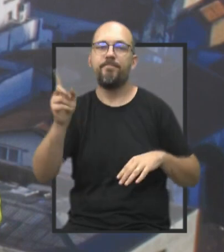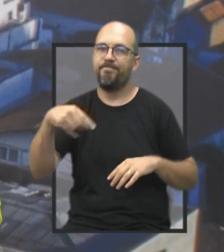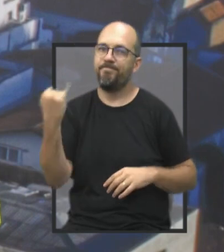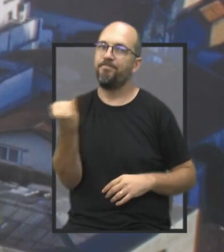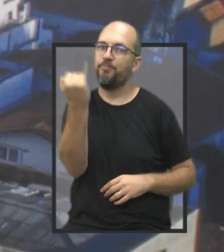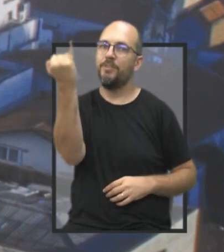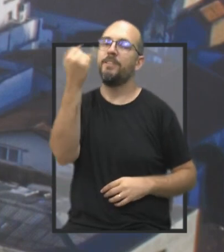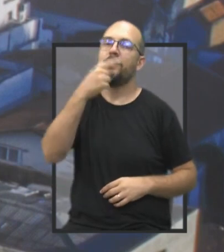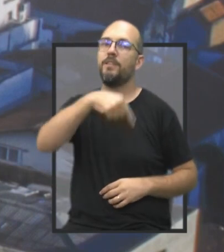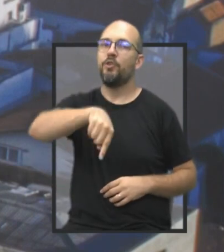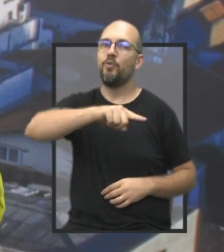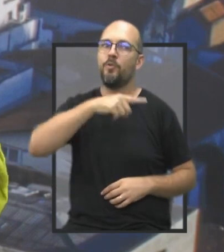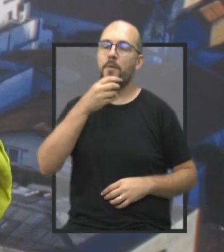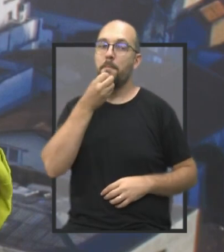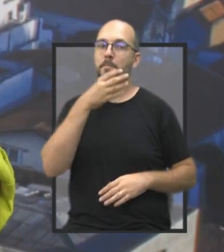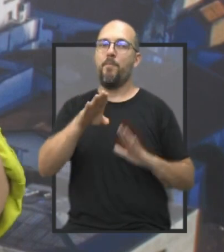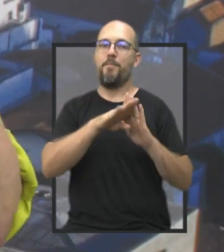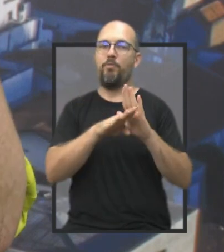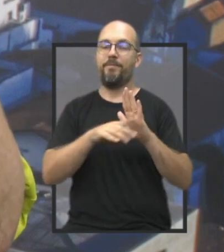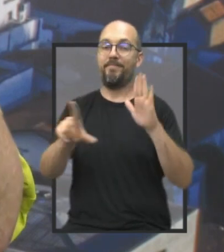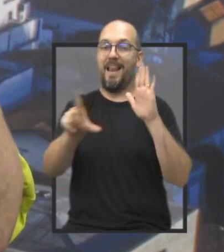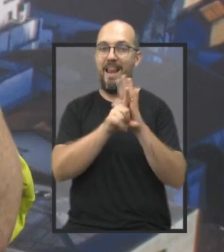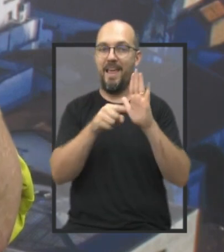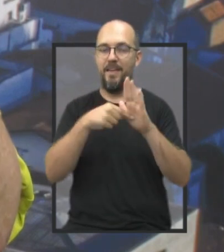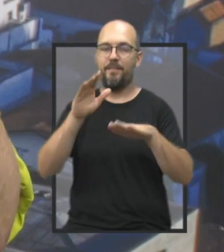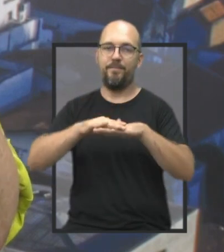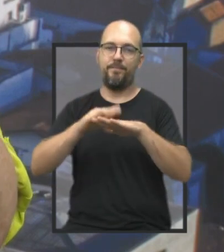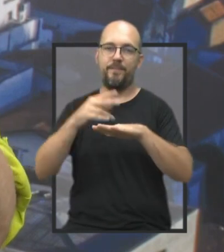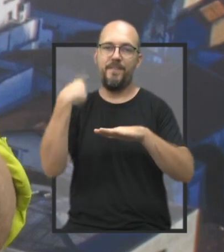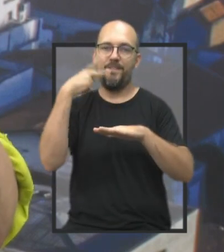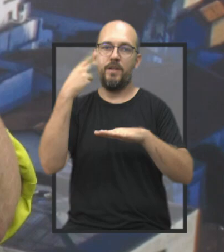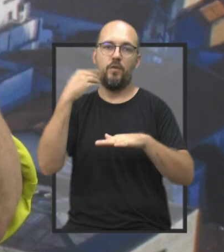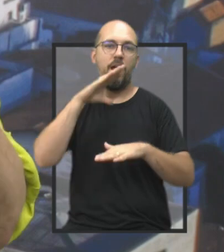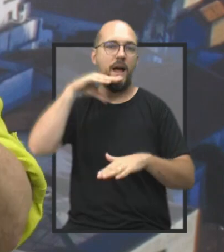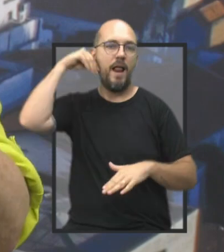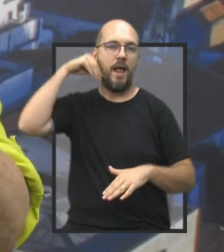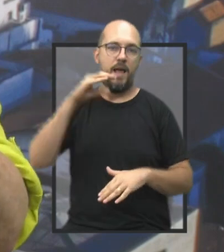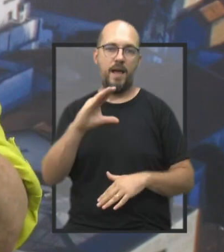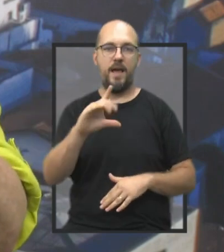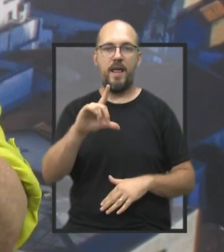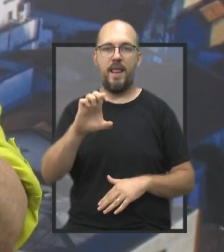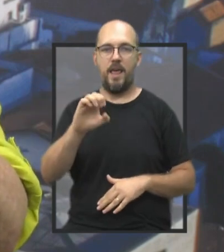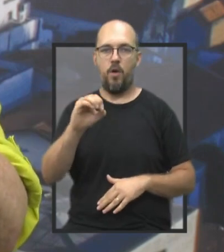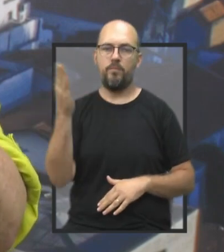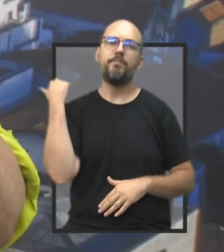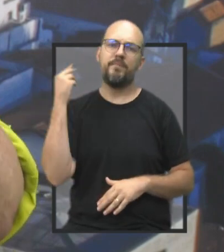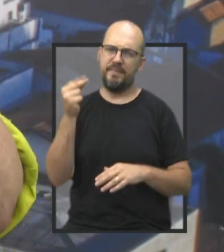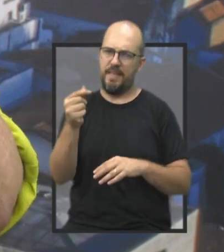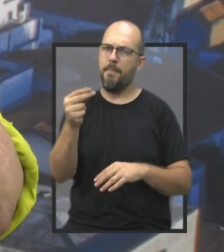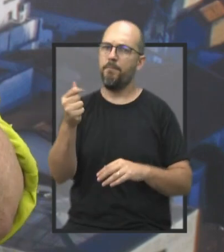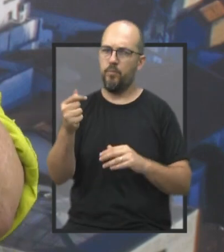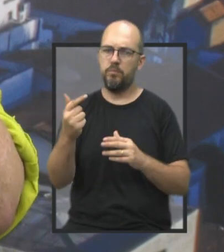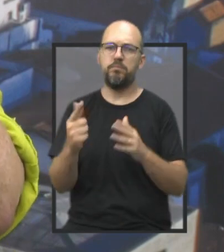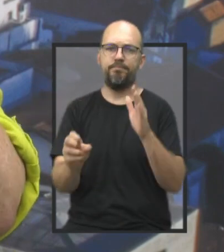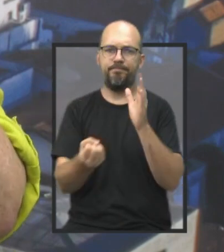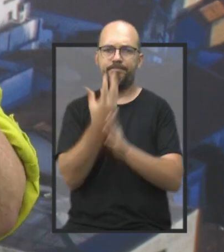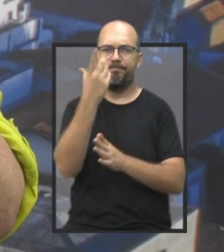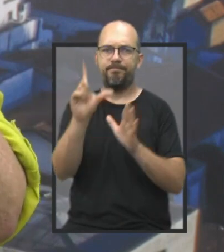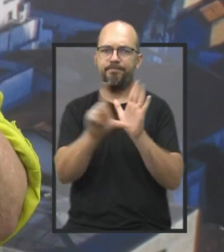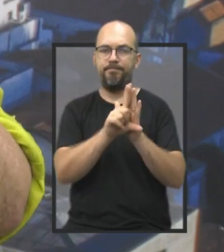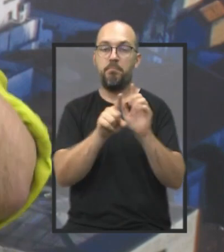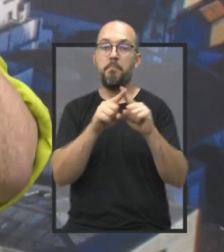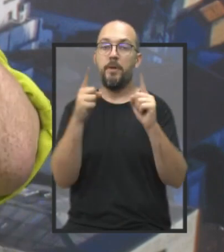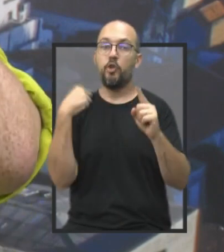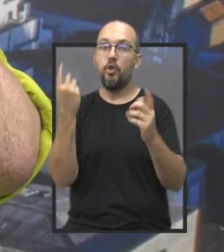uma grande pauta. Essa lei é da vereadora Cléo, então já é uma lei que está há bastante tempo, mas que o que a gente